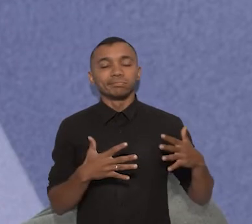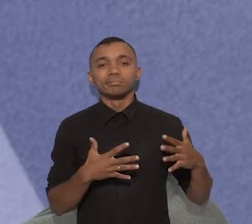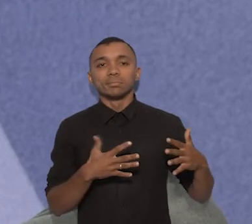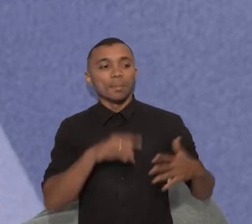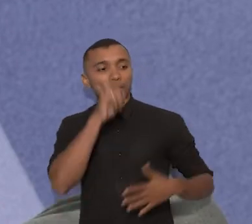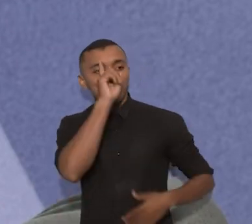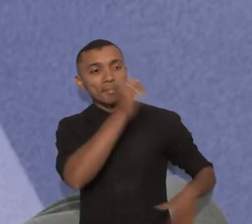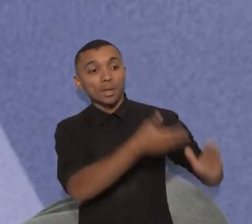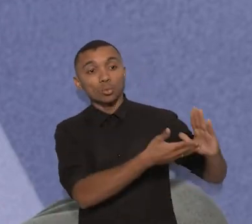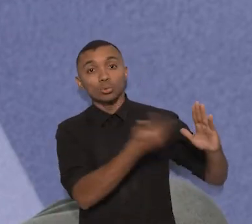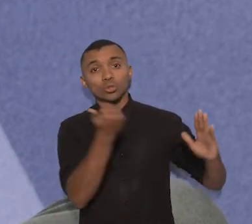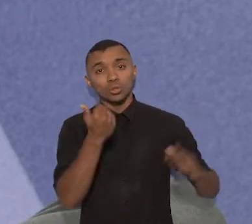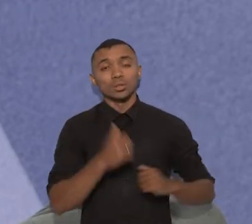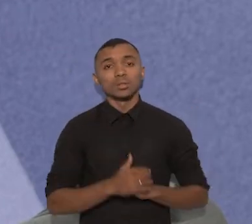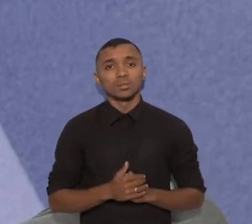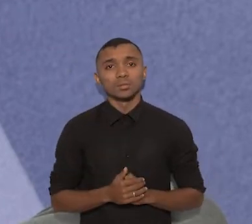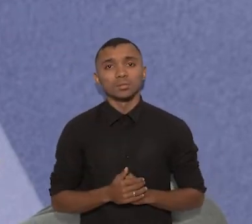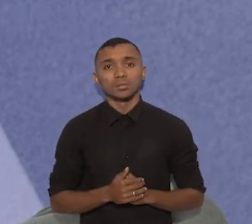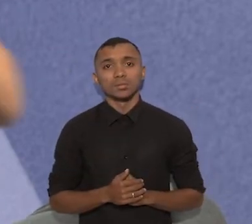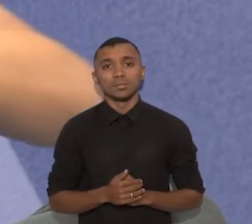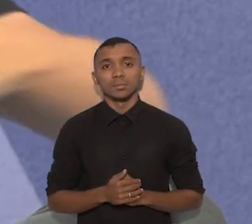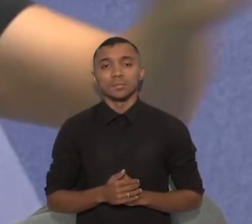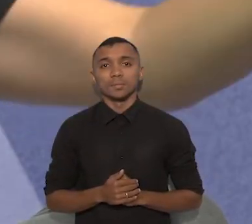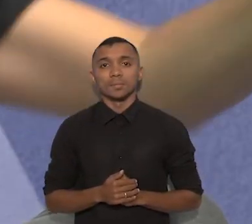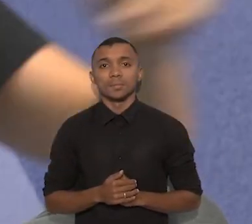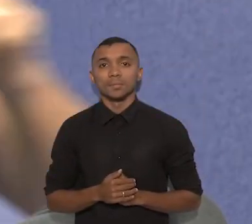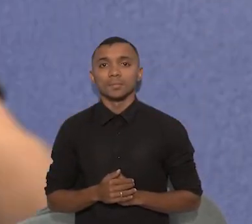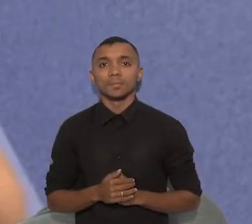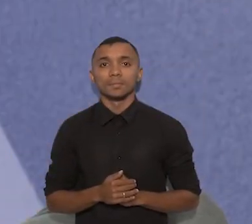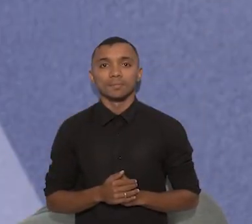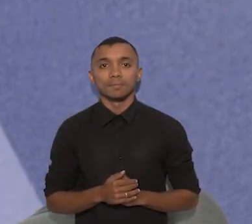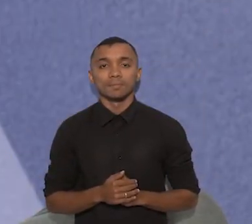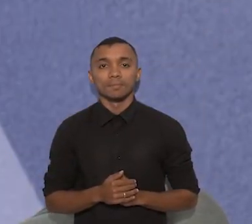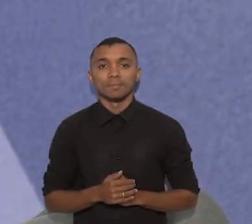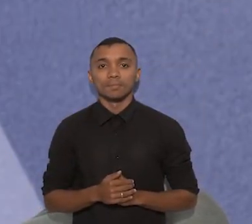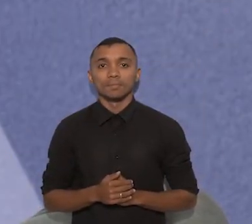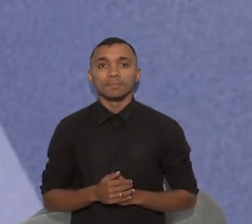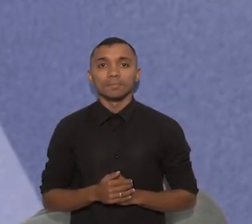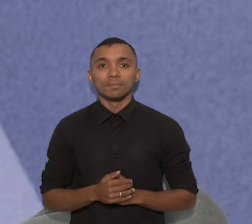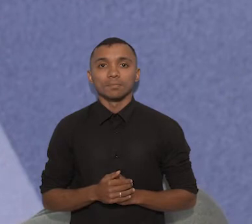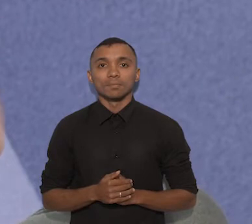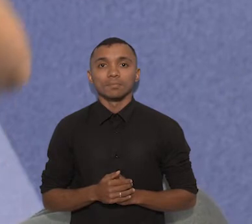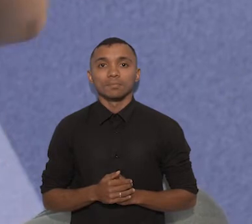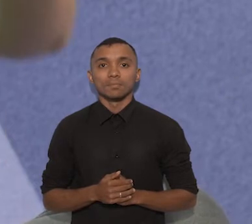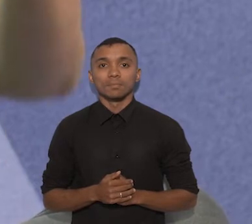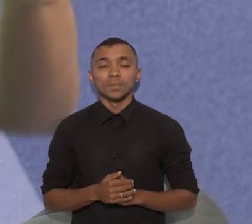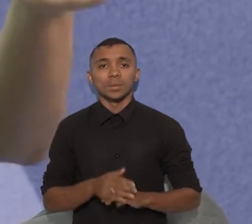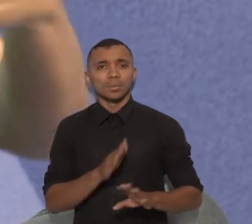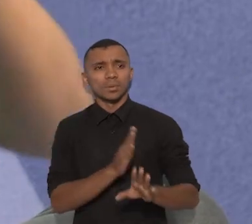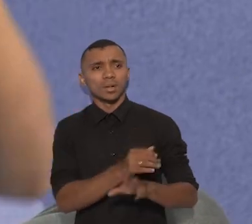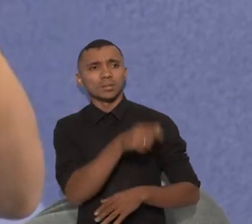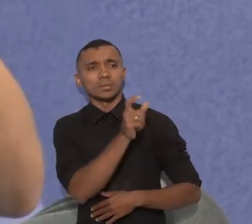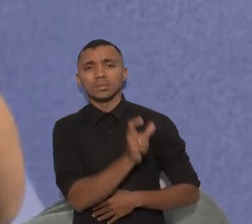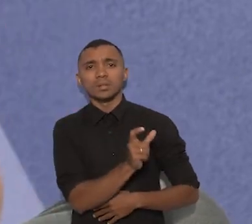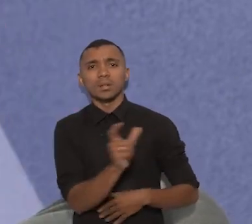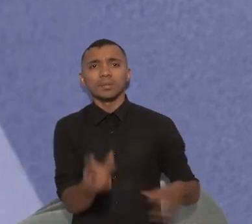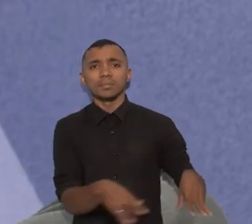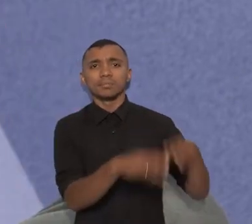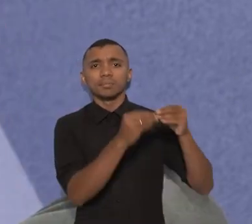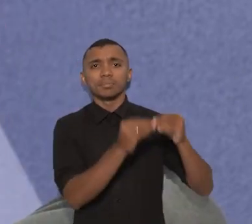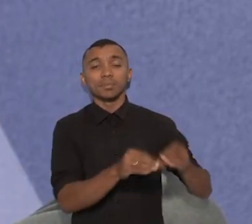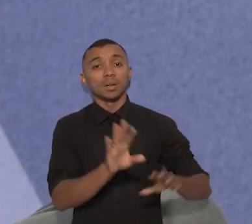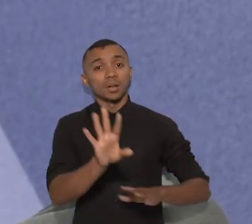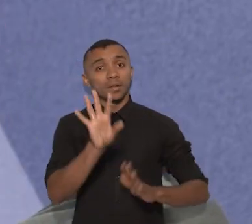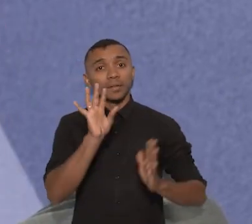tirou o jogador. Que eu acho que é uma faca de dois gumes ou de dois legumes, como diria o Vicente Matheus. Como diria o Mamão dos Assassinos. Você pode queimar o jogador, mas como é jovem, pessoal. Agora,